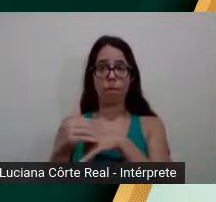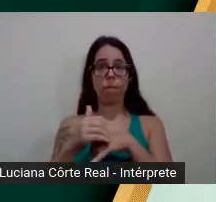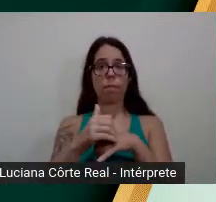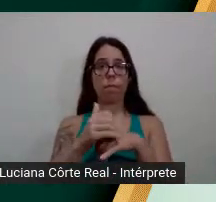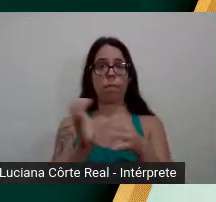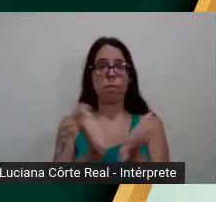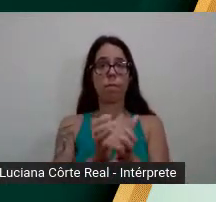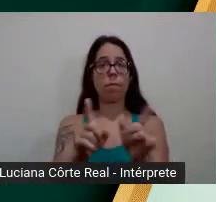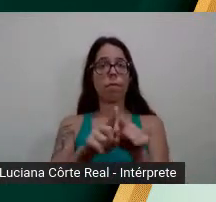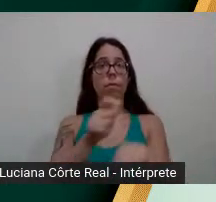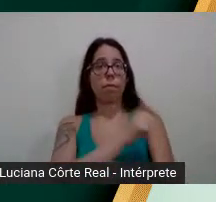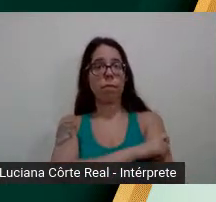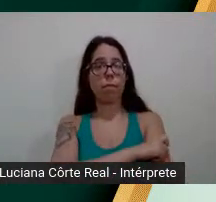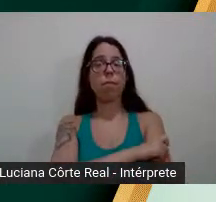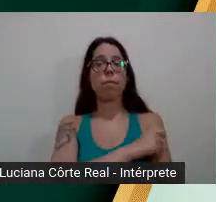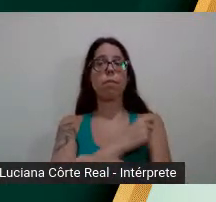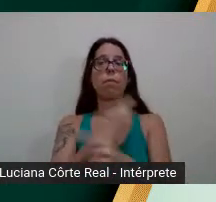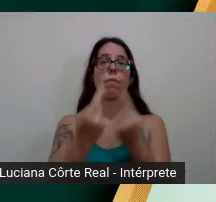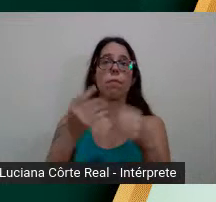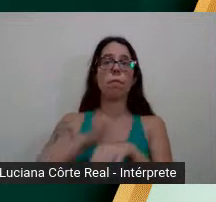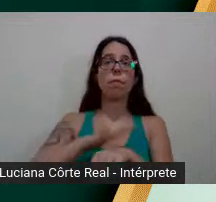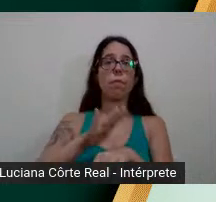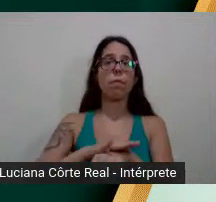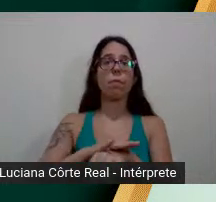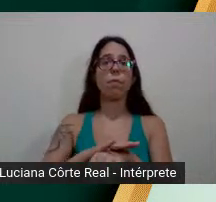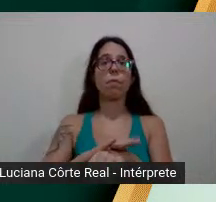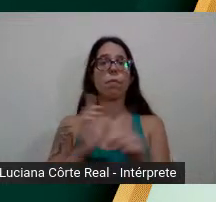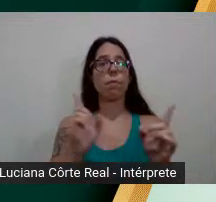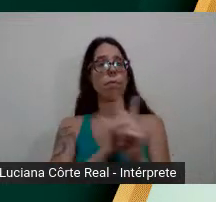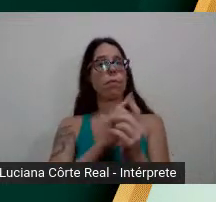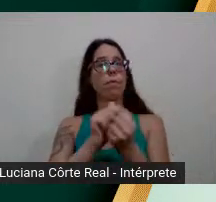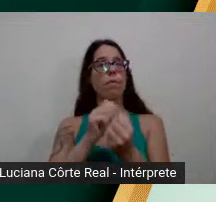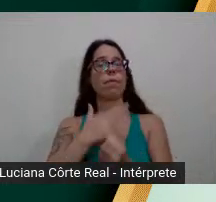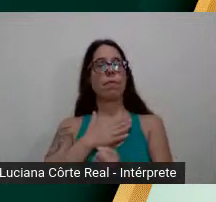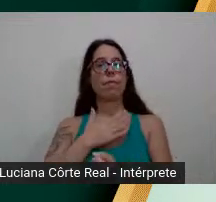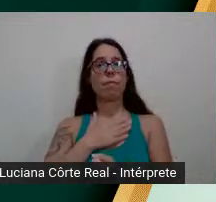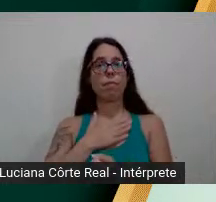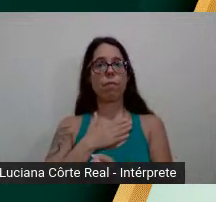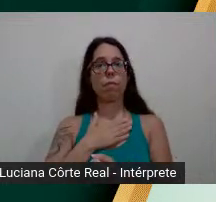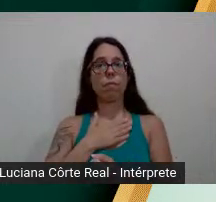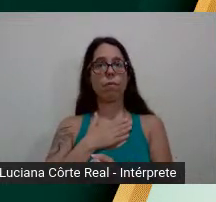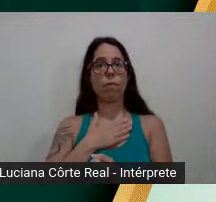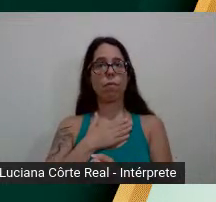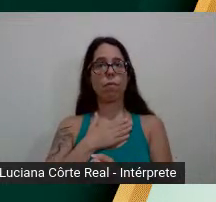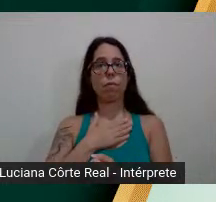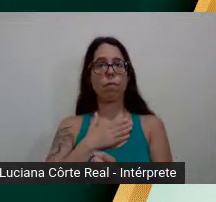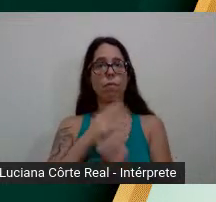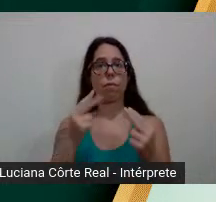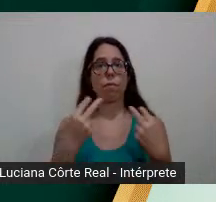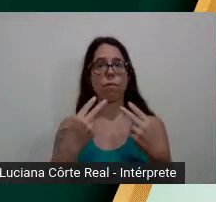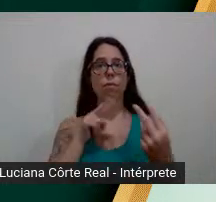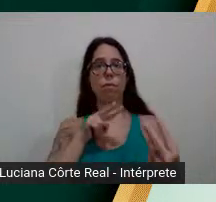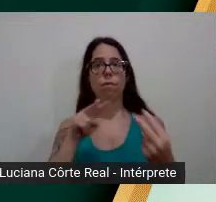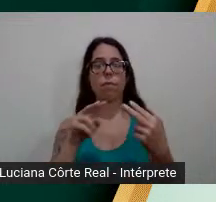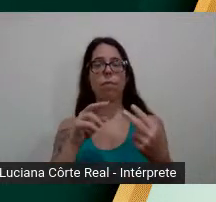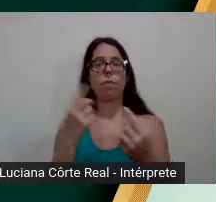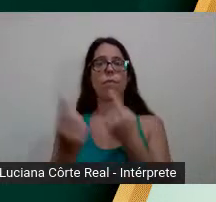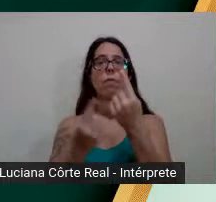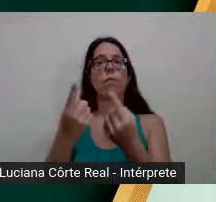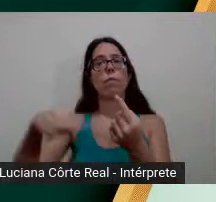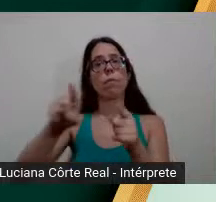momento, passaram por ele com o corredor, assim como de vocês perderam algum familiar, algum ente querido, algum